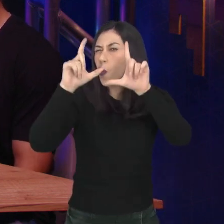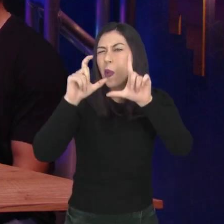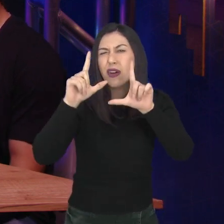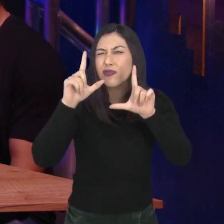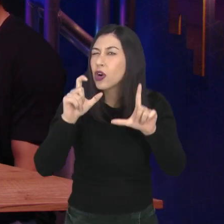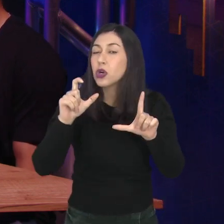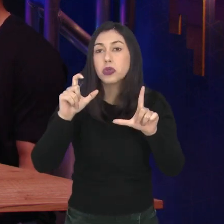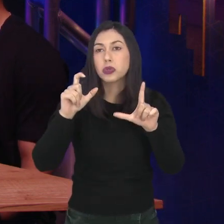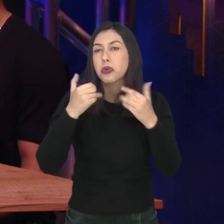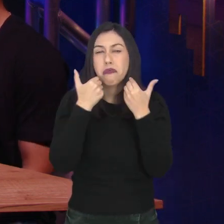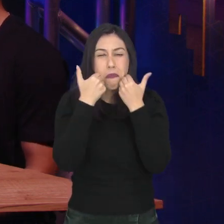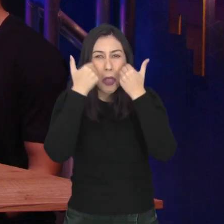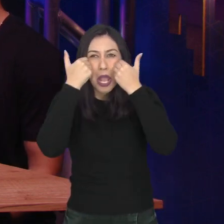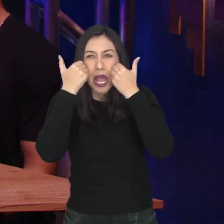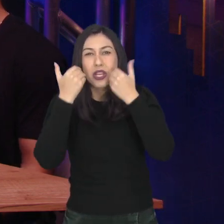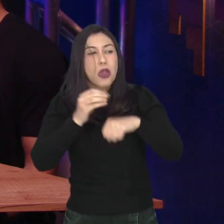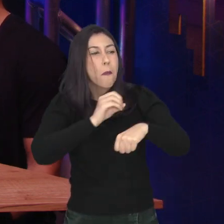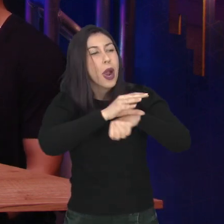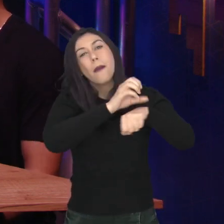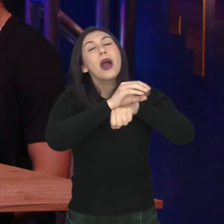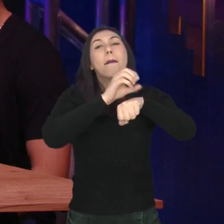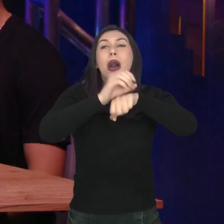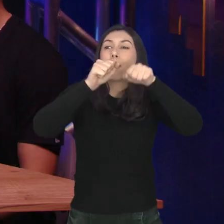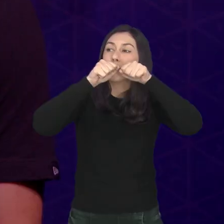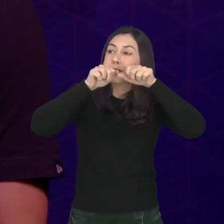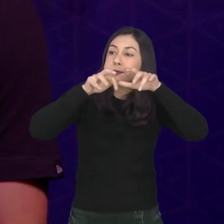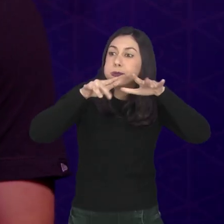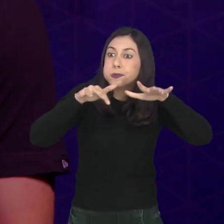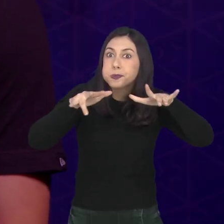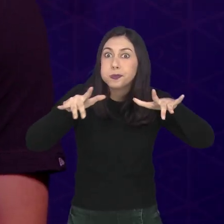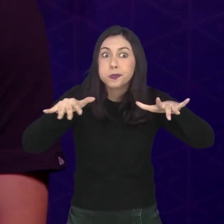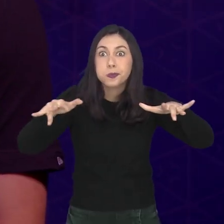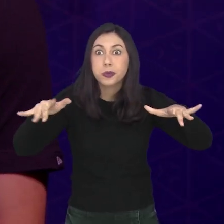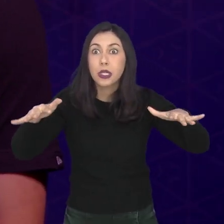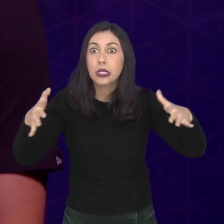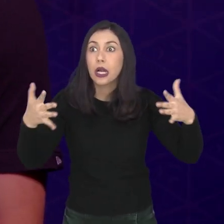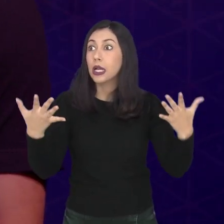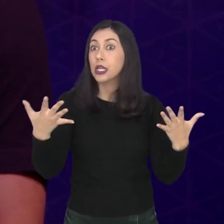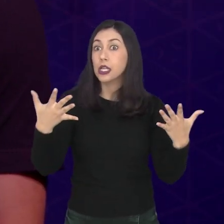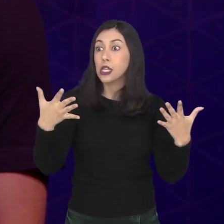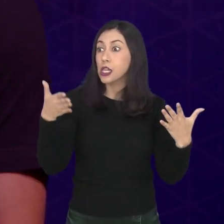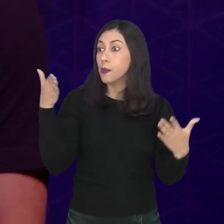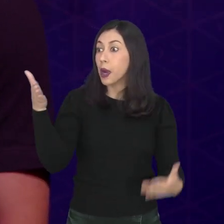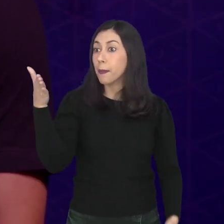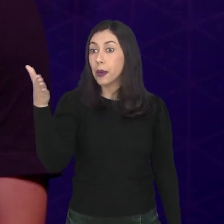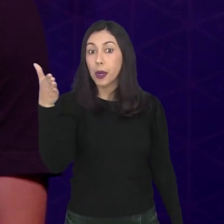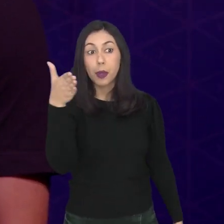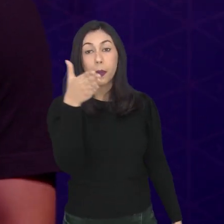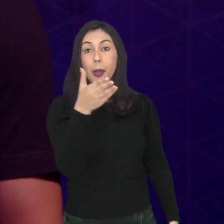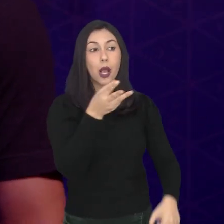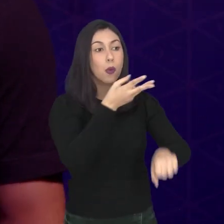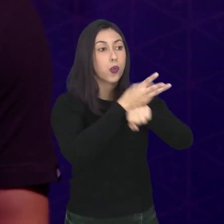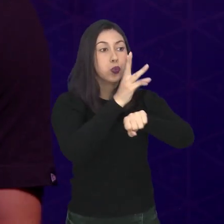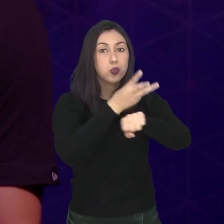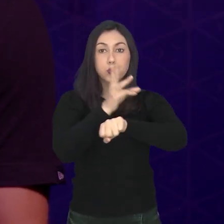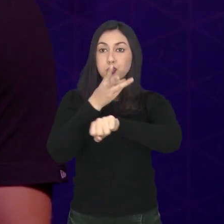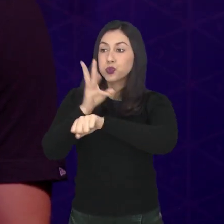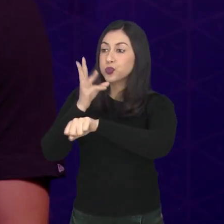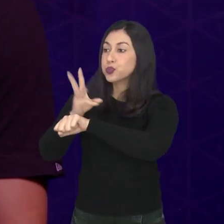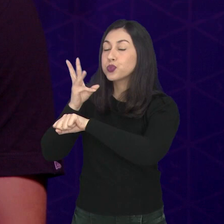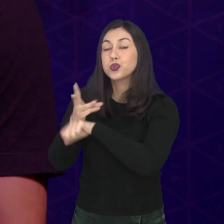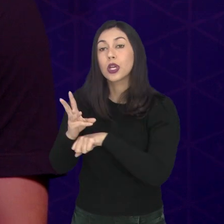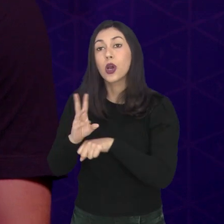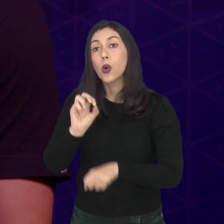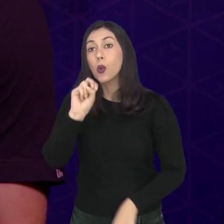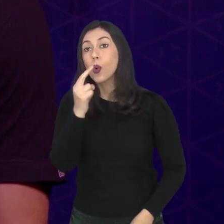uma foto de alguém ou viralizam um vídeo da pessoa e assim, tá rodando pelo WhatsApp da